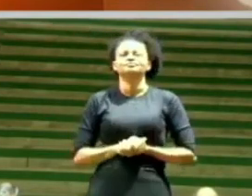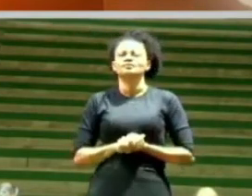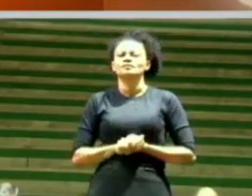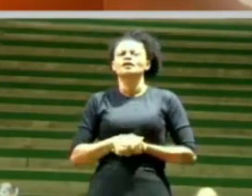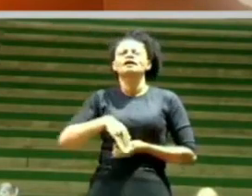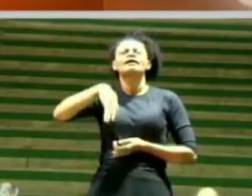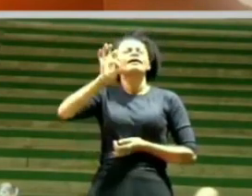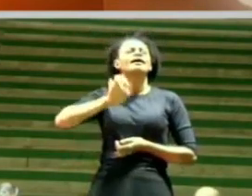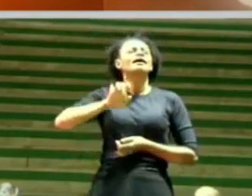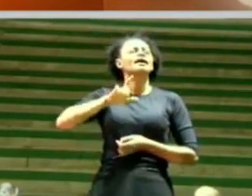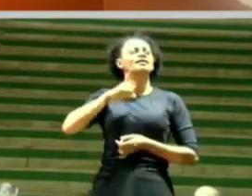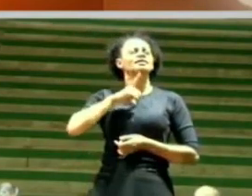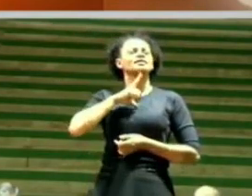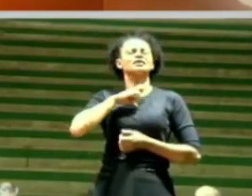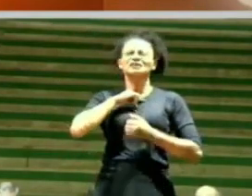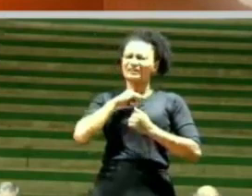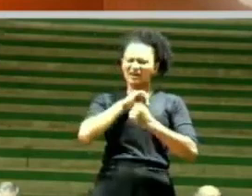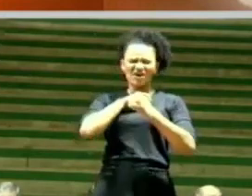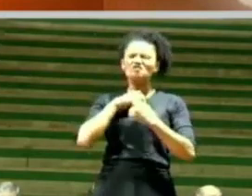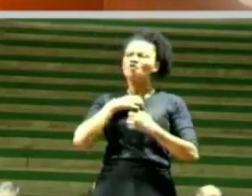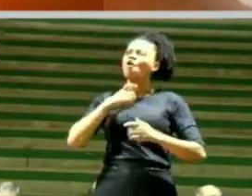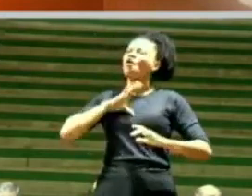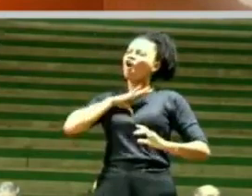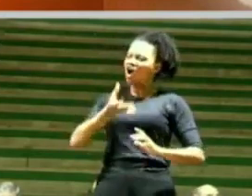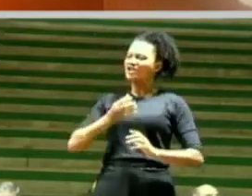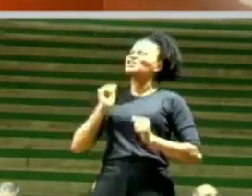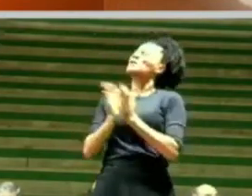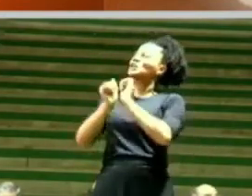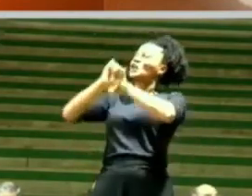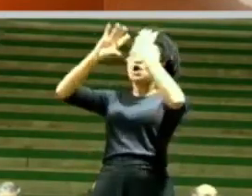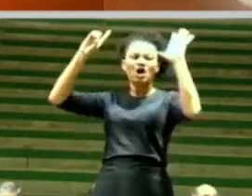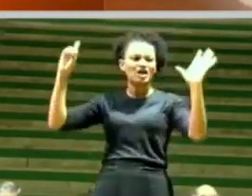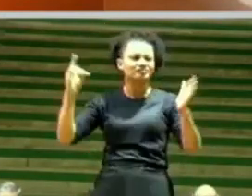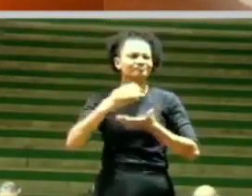Quem aqui ainda tem forças para dar glória a Deus?